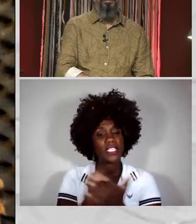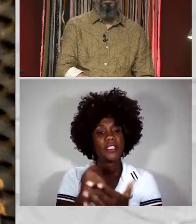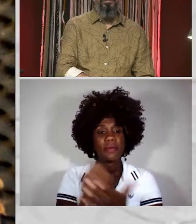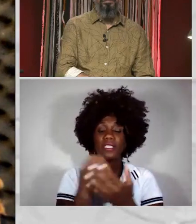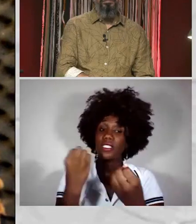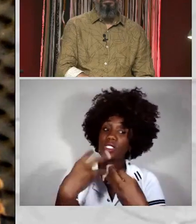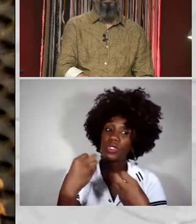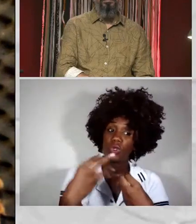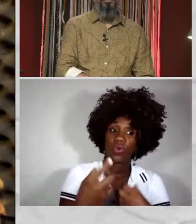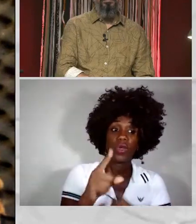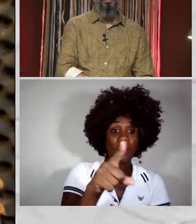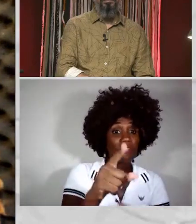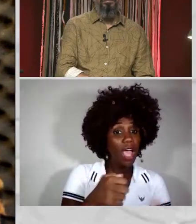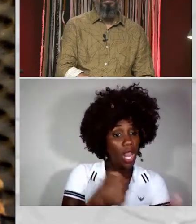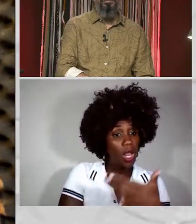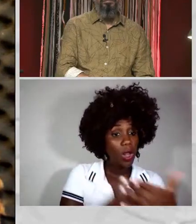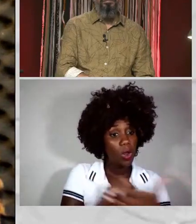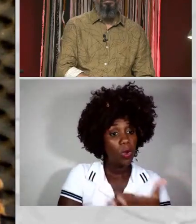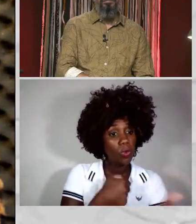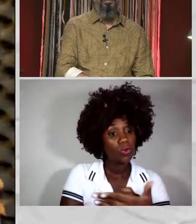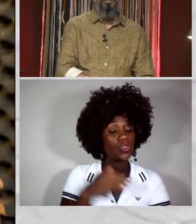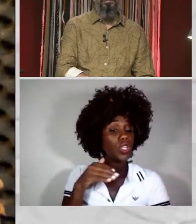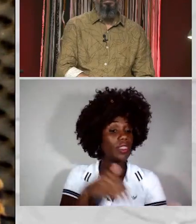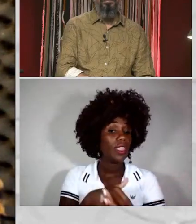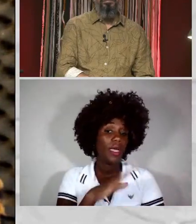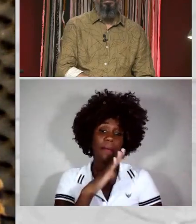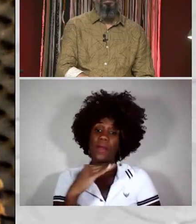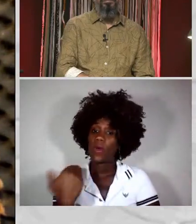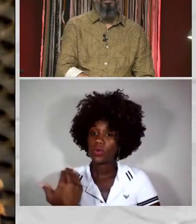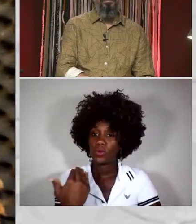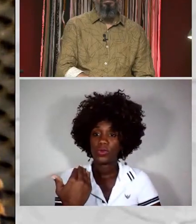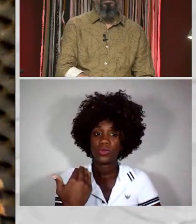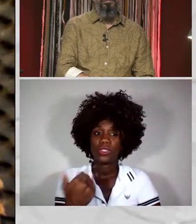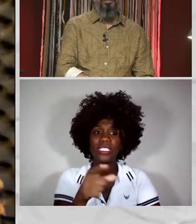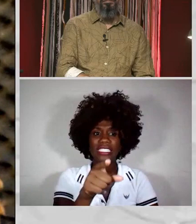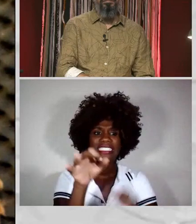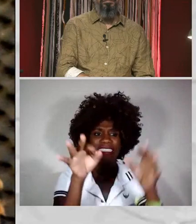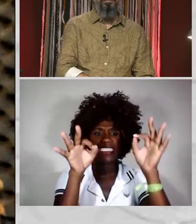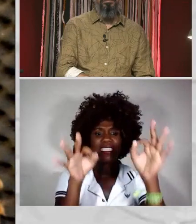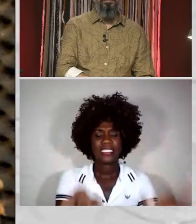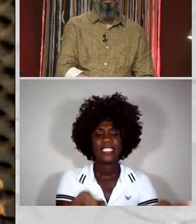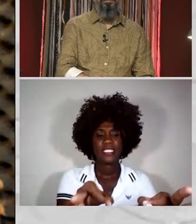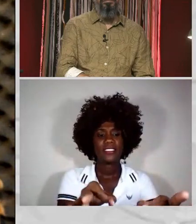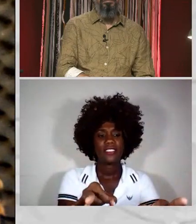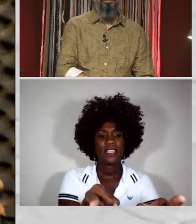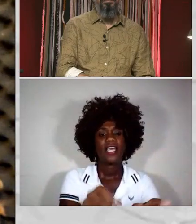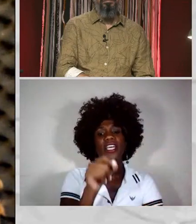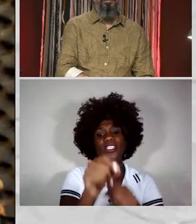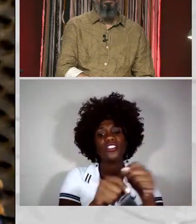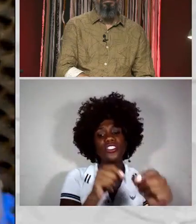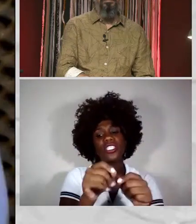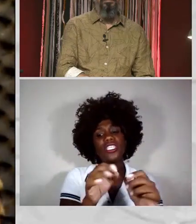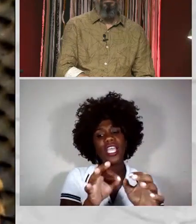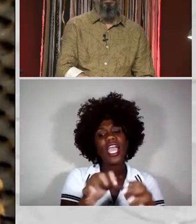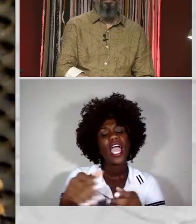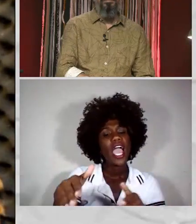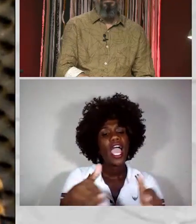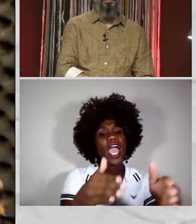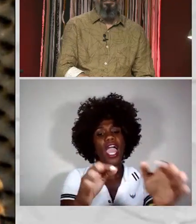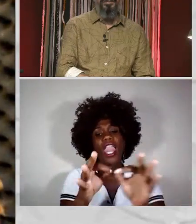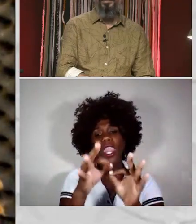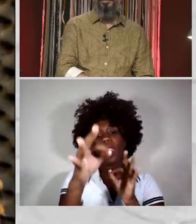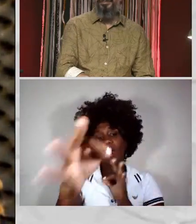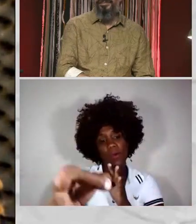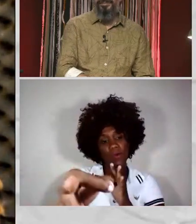doe, lute até a morte, mas tenha certeza de que a estrada é longa, mas a vitória é